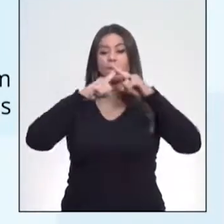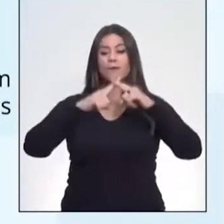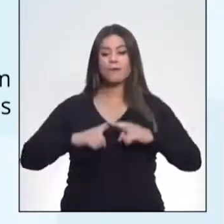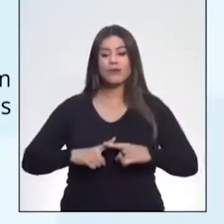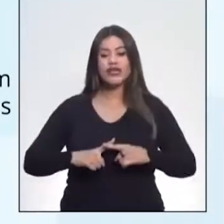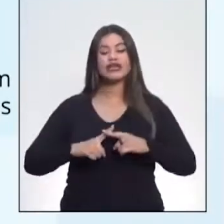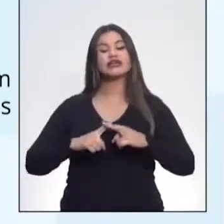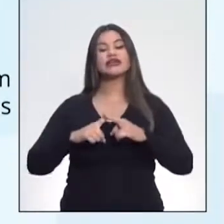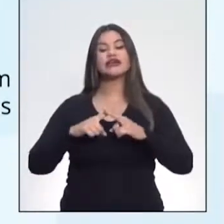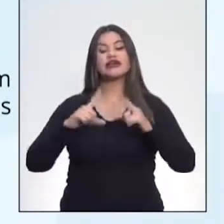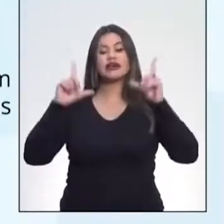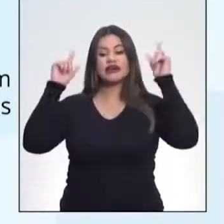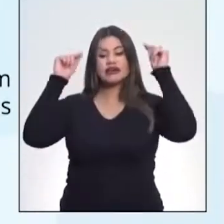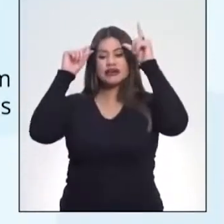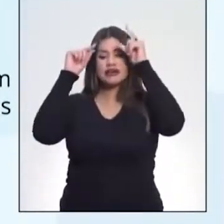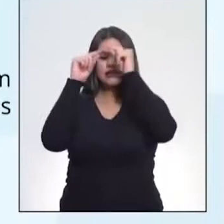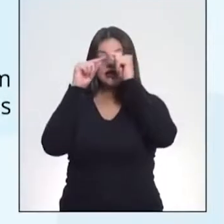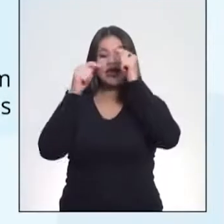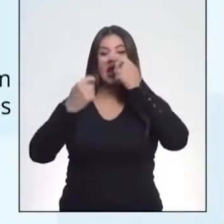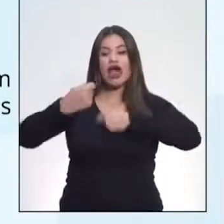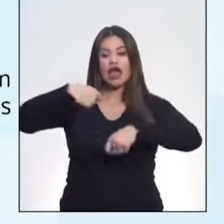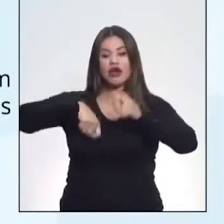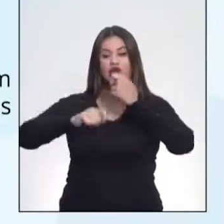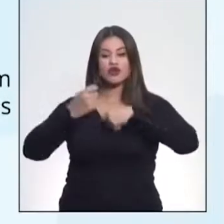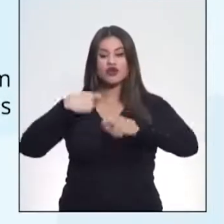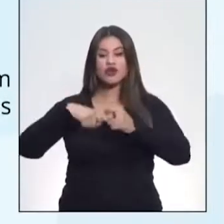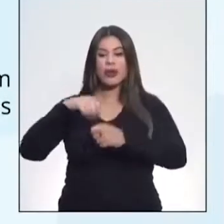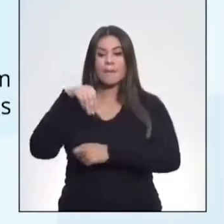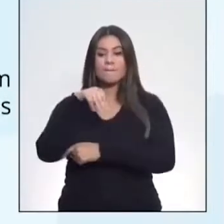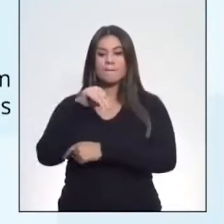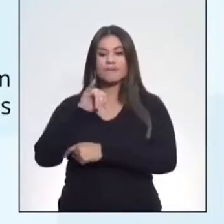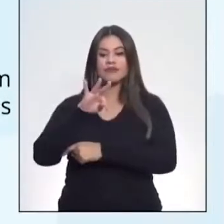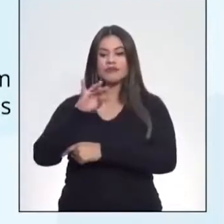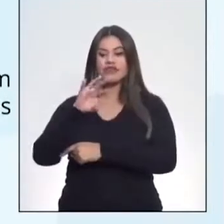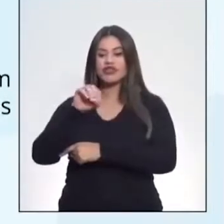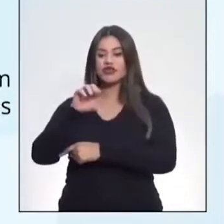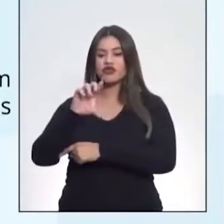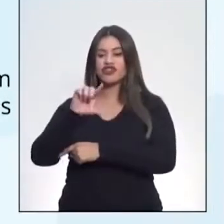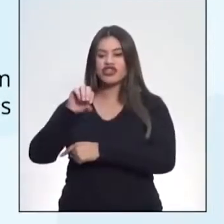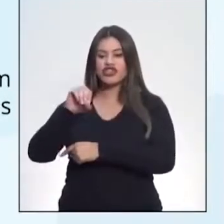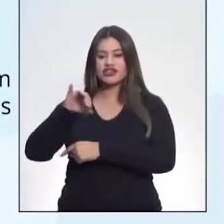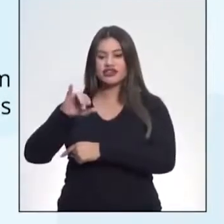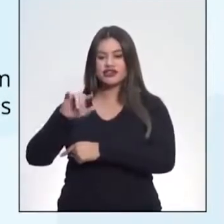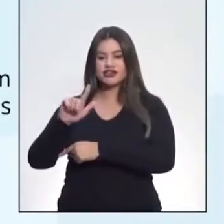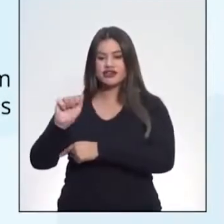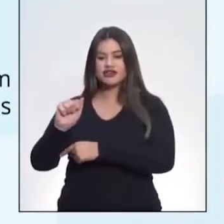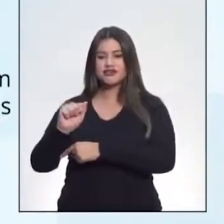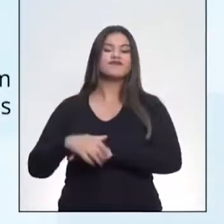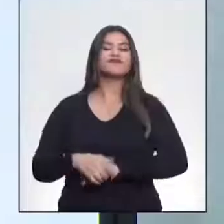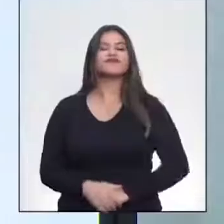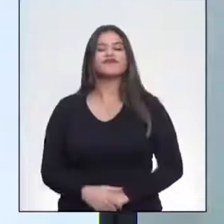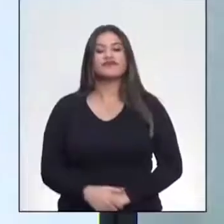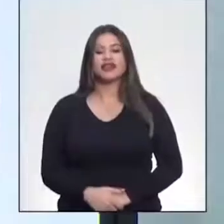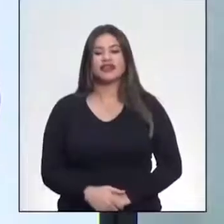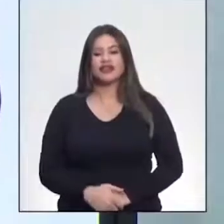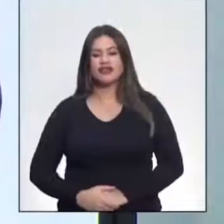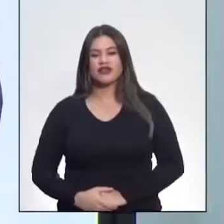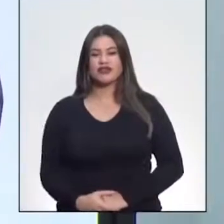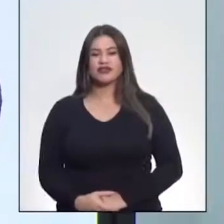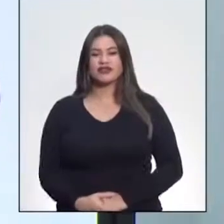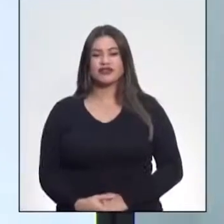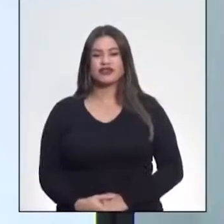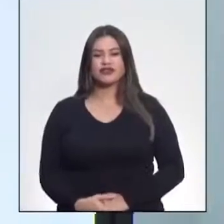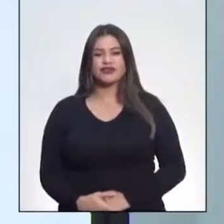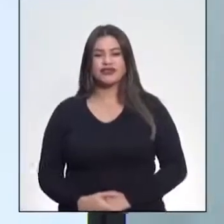os aspectos econômicos das poles e a mitologia e habilidade está aí como vocês já viram Tô voltando